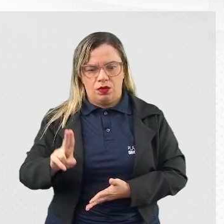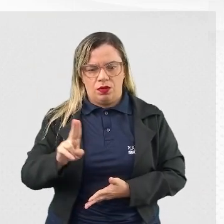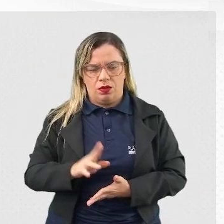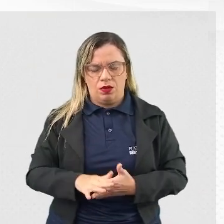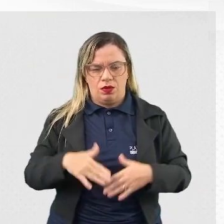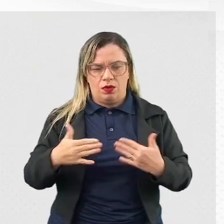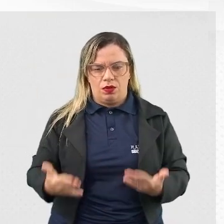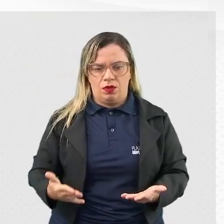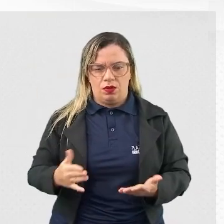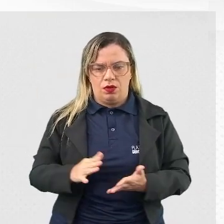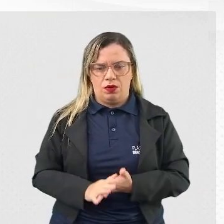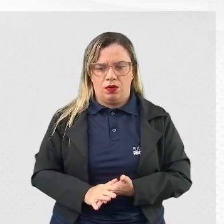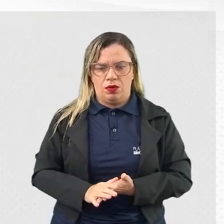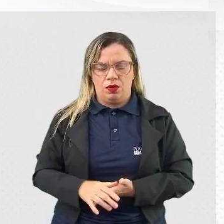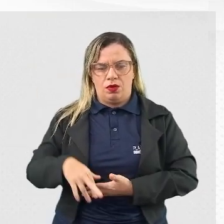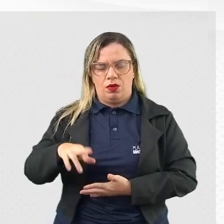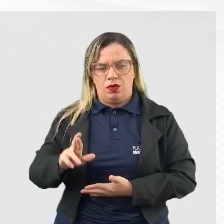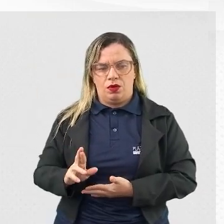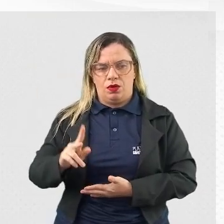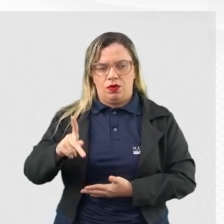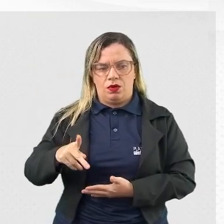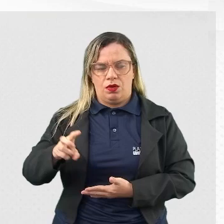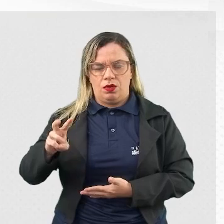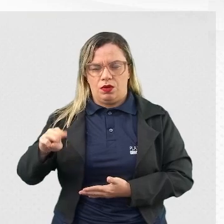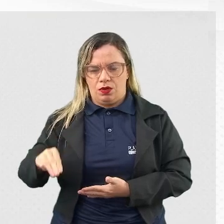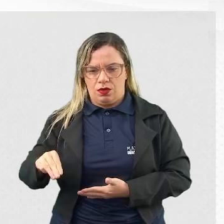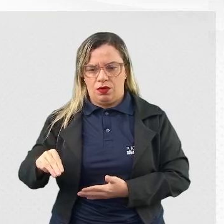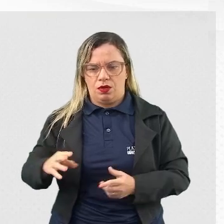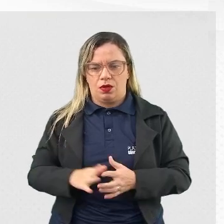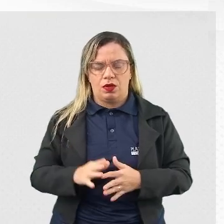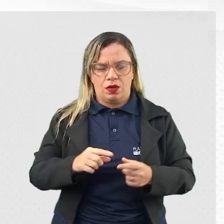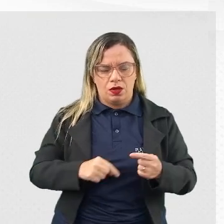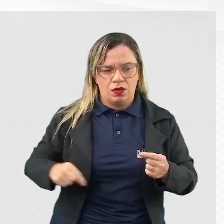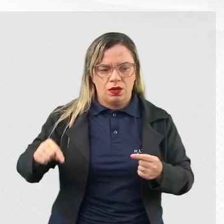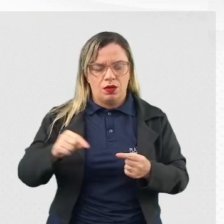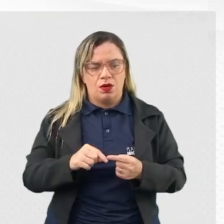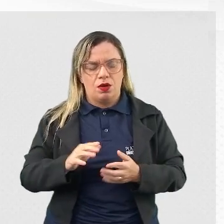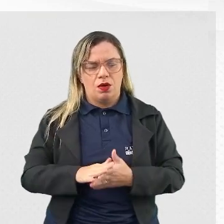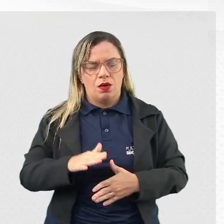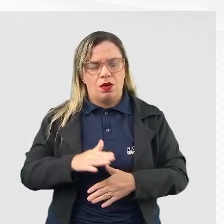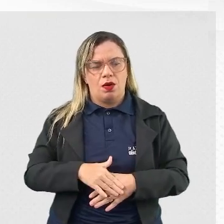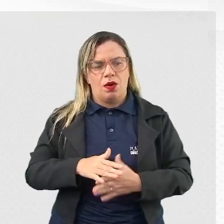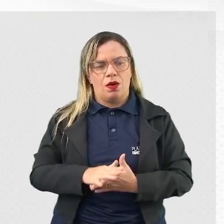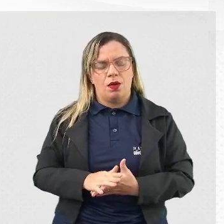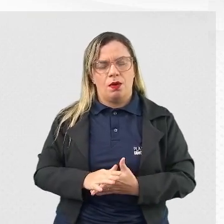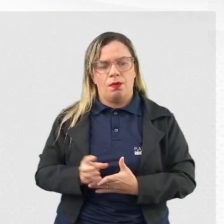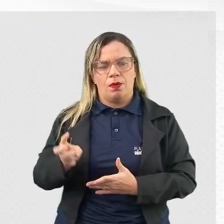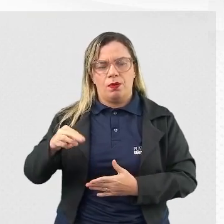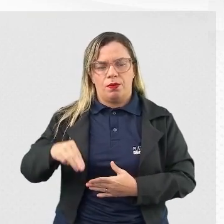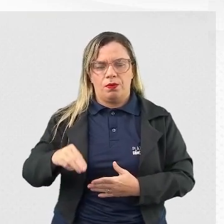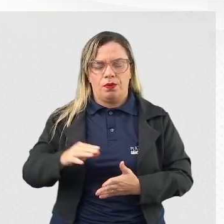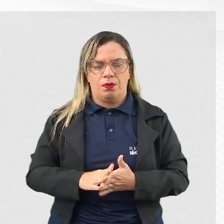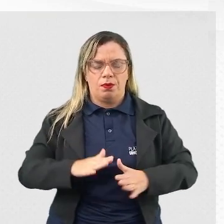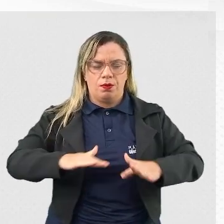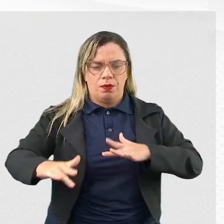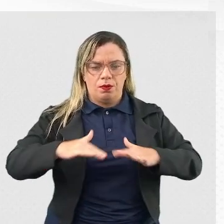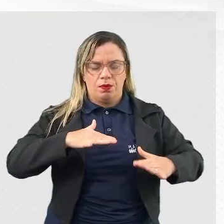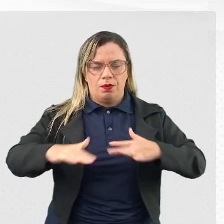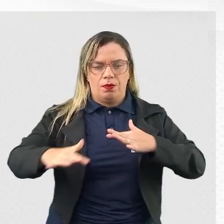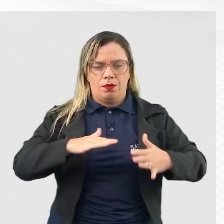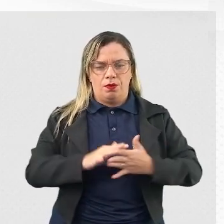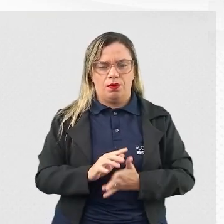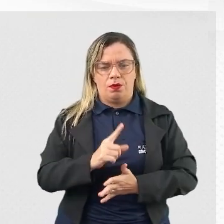o RPM, que é rotações por minuto. Então, quem está se movimentando com